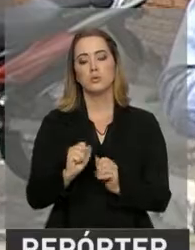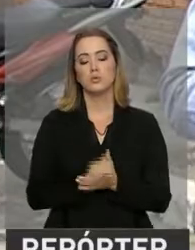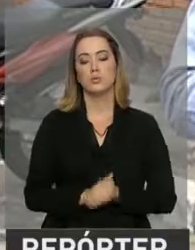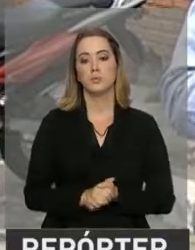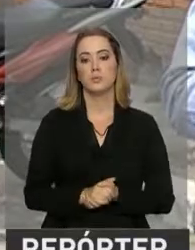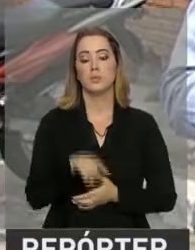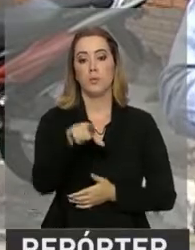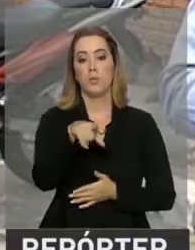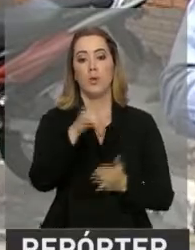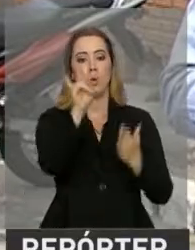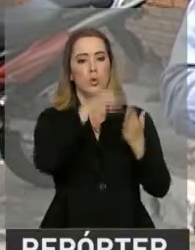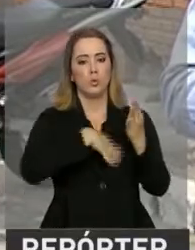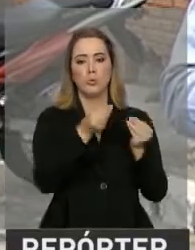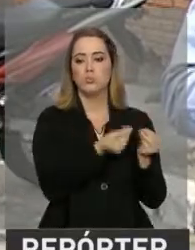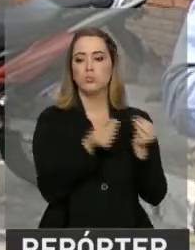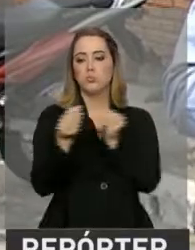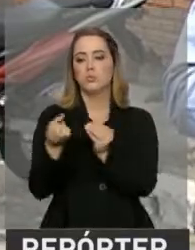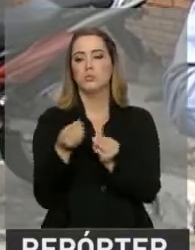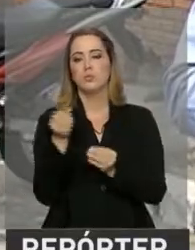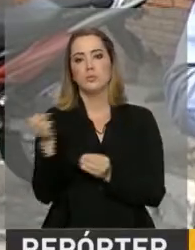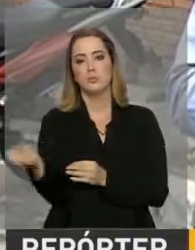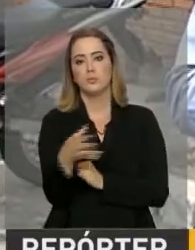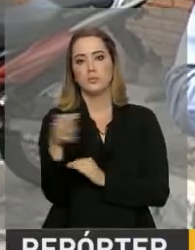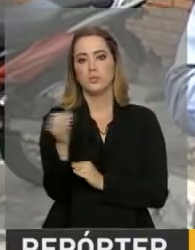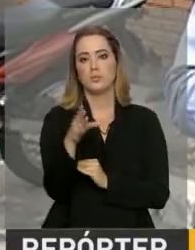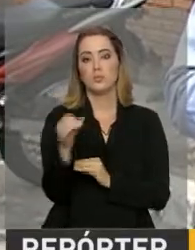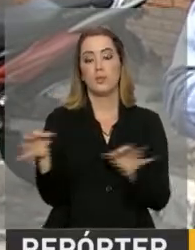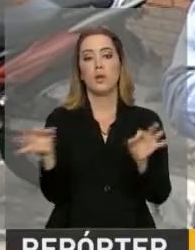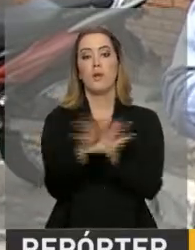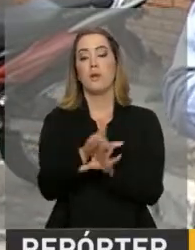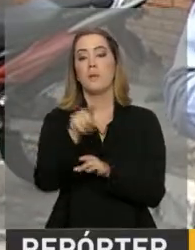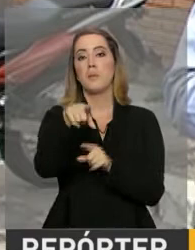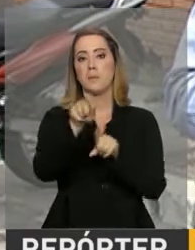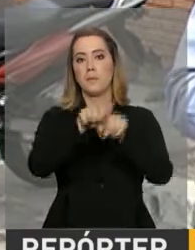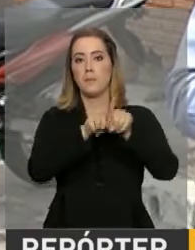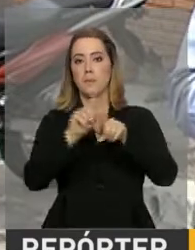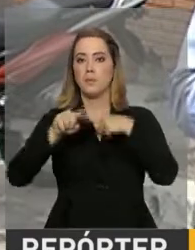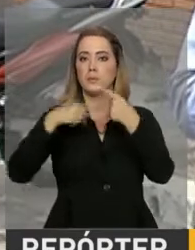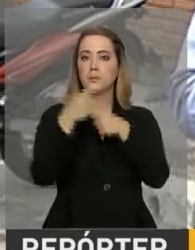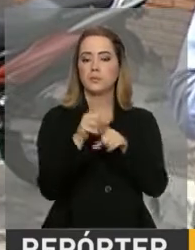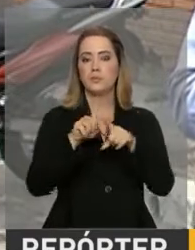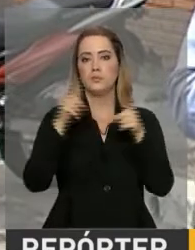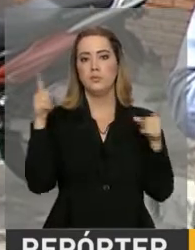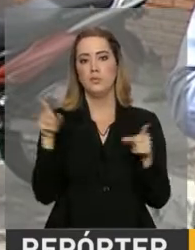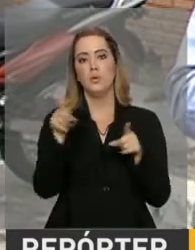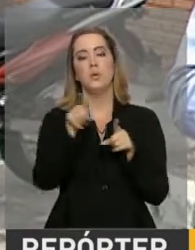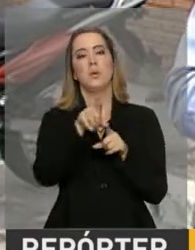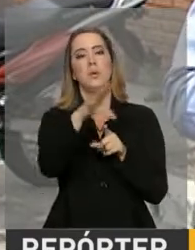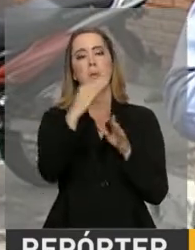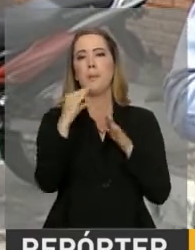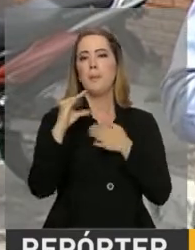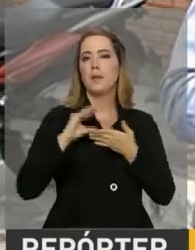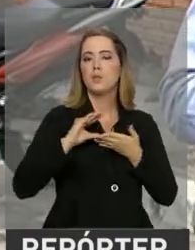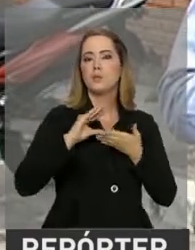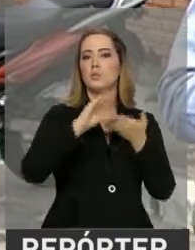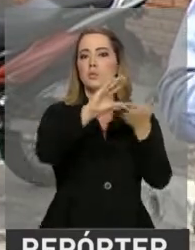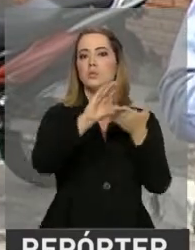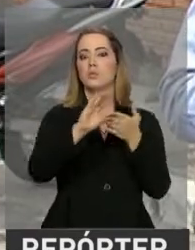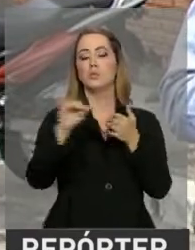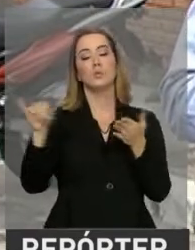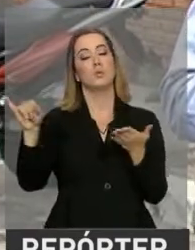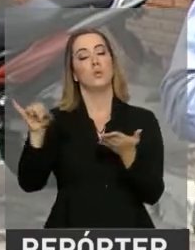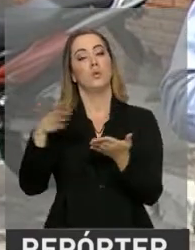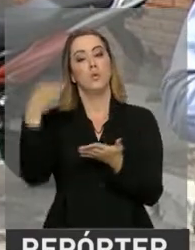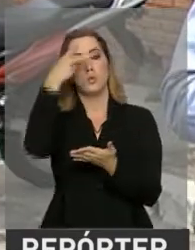a emissão de novos vistos humanitários iria acabar mês que vem mas o Conselho Nacional de imigração prorrogou a medida